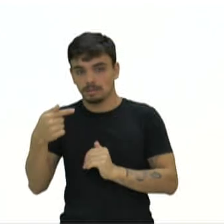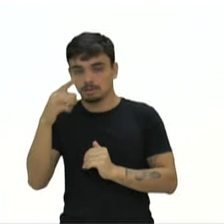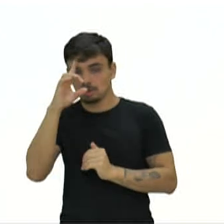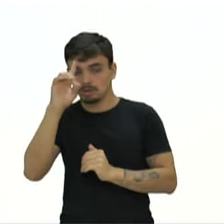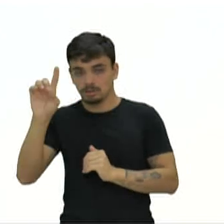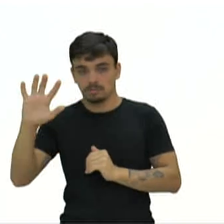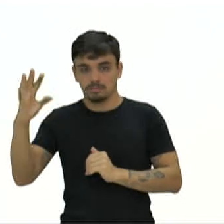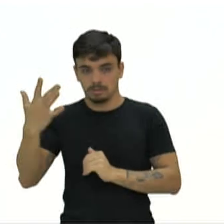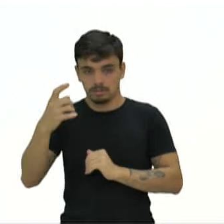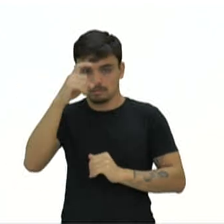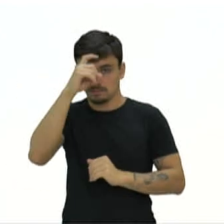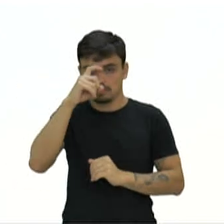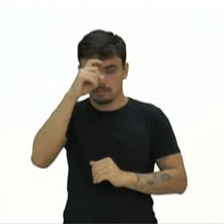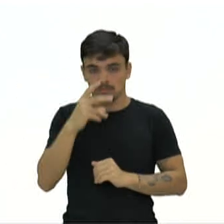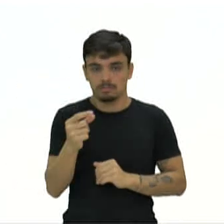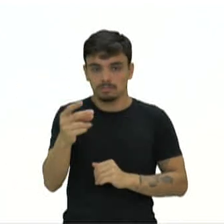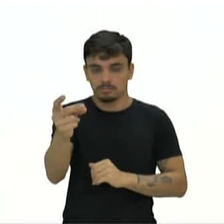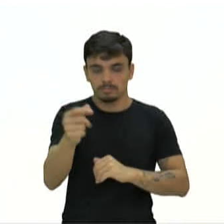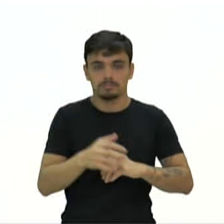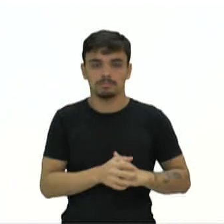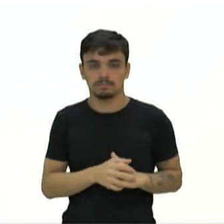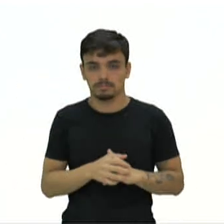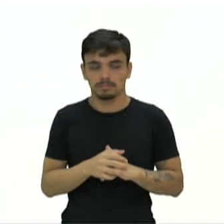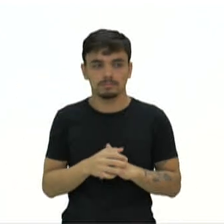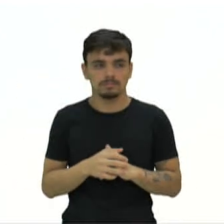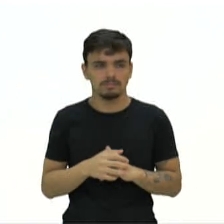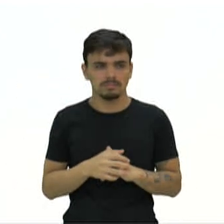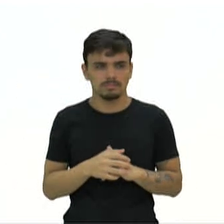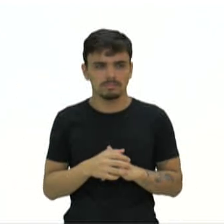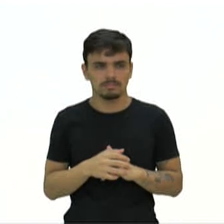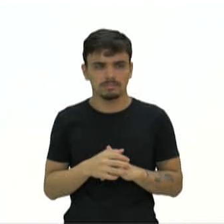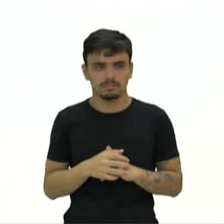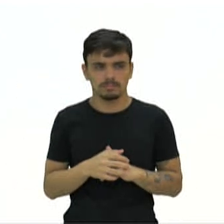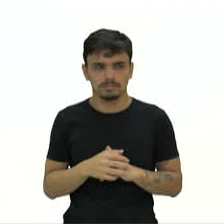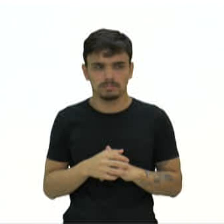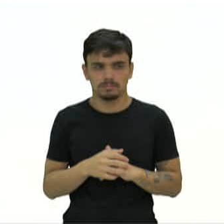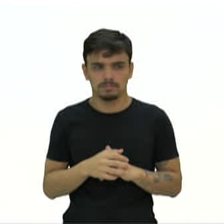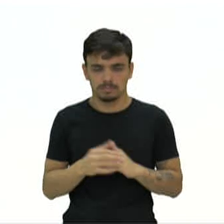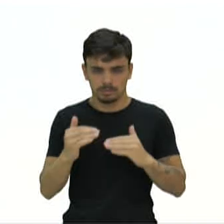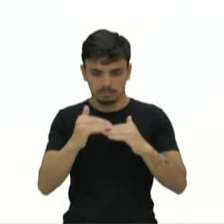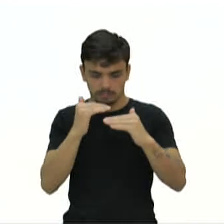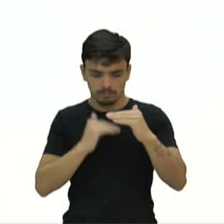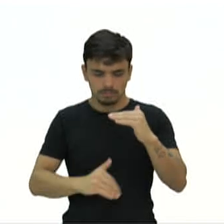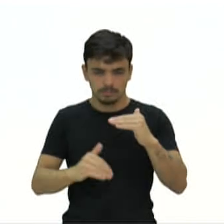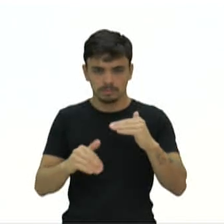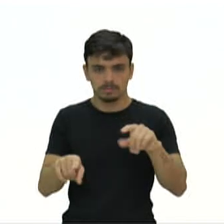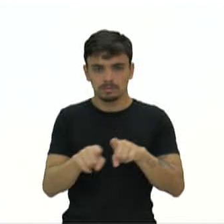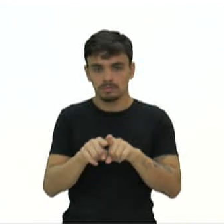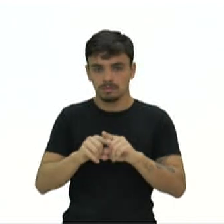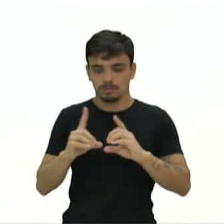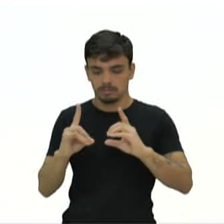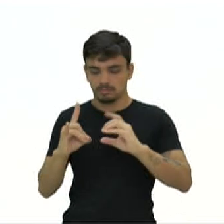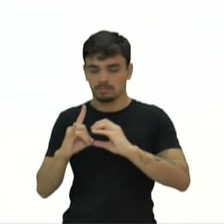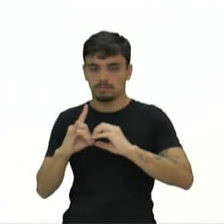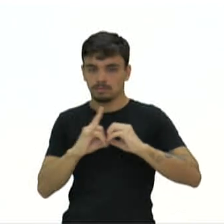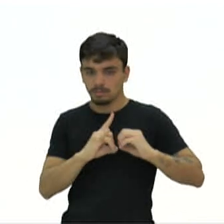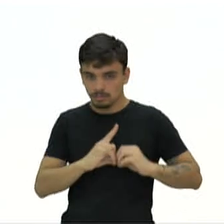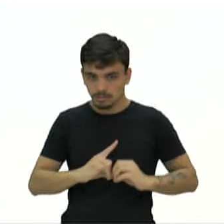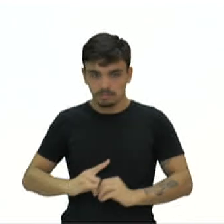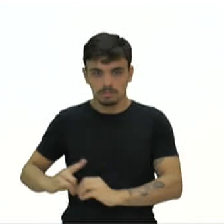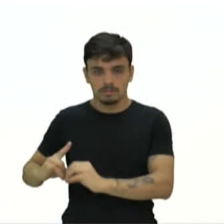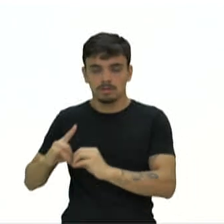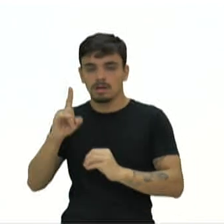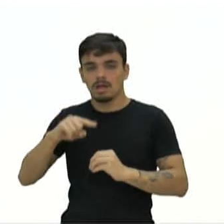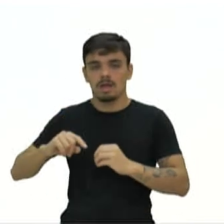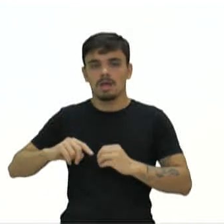ocorre quando há um aumento na produção dos hormônios femininos. Próxima, o estrógeno, o estrogênio e a progesterona